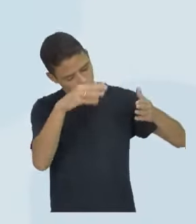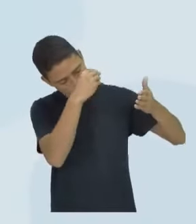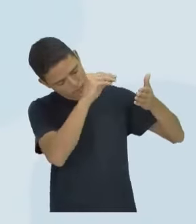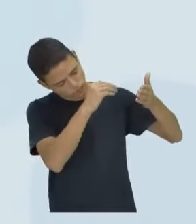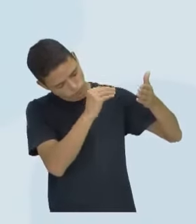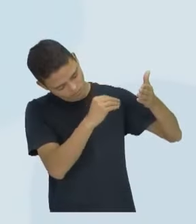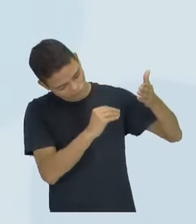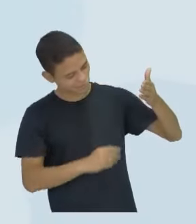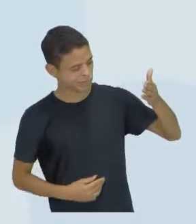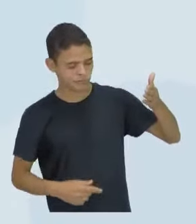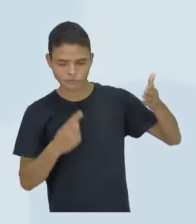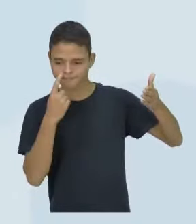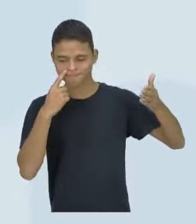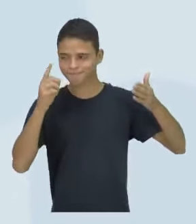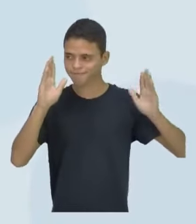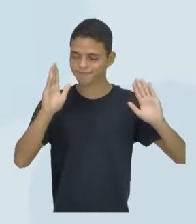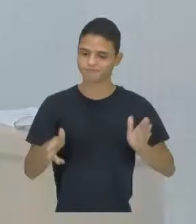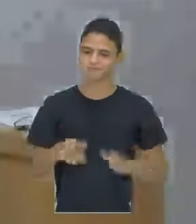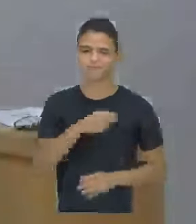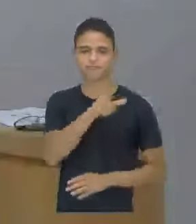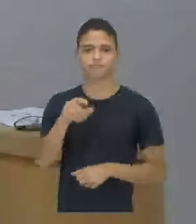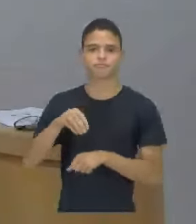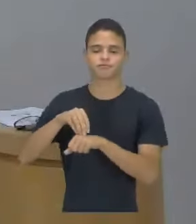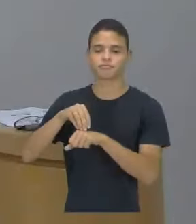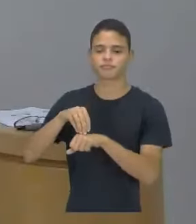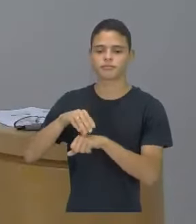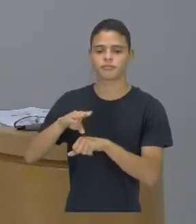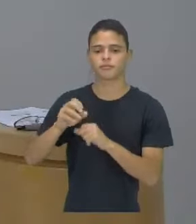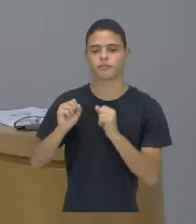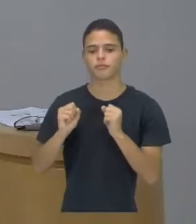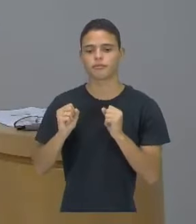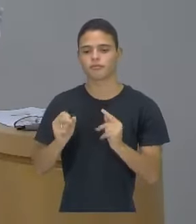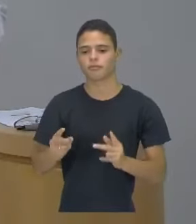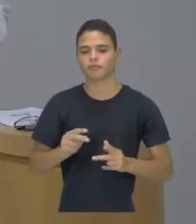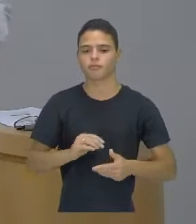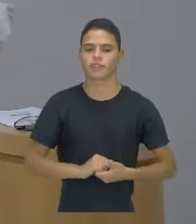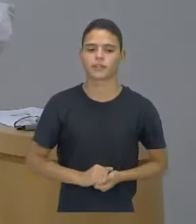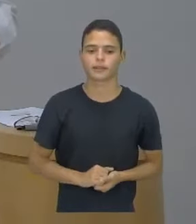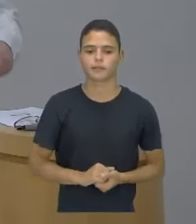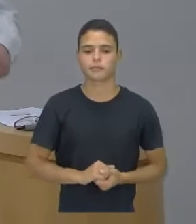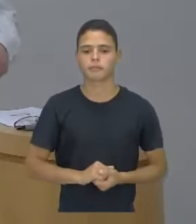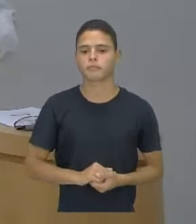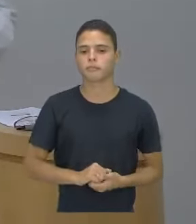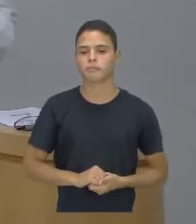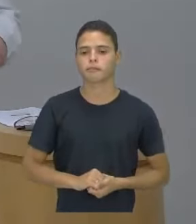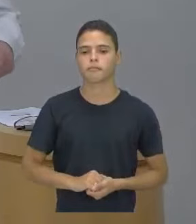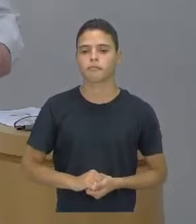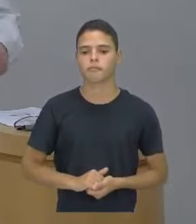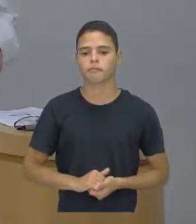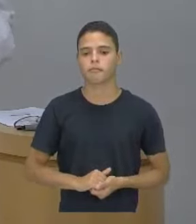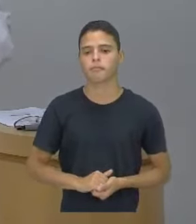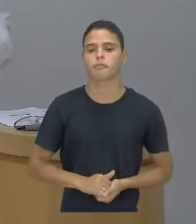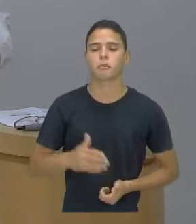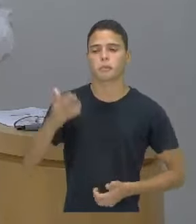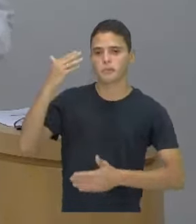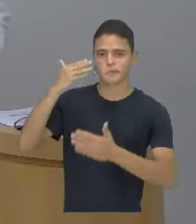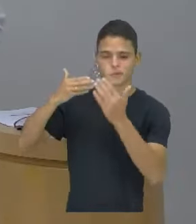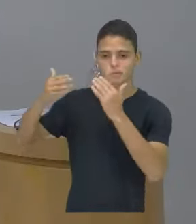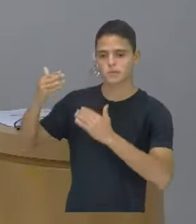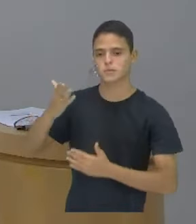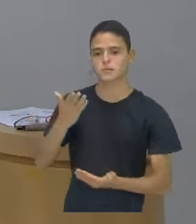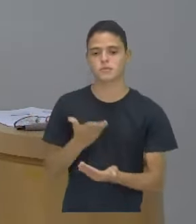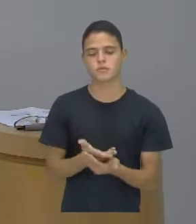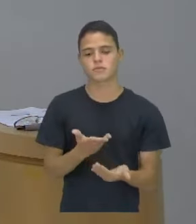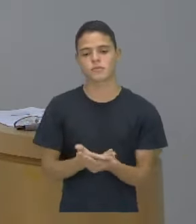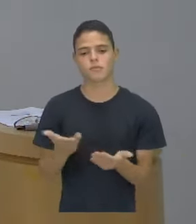a gente viu aí, que vocês sugeriram pra gente, ok? Então, foi isso da última aula, o que a gente viu. E agora a